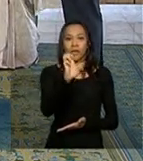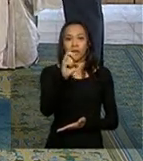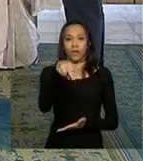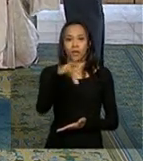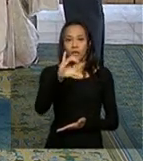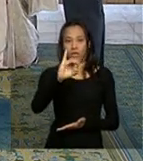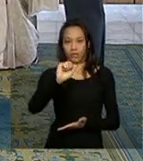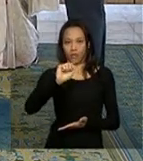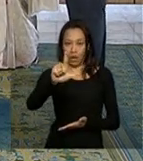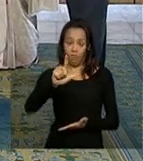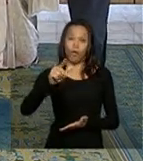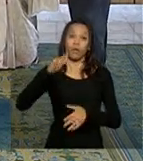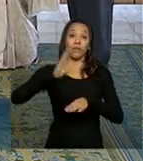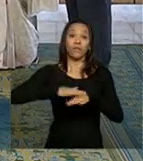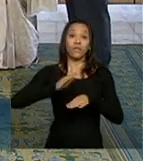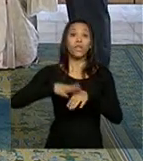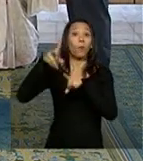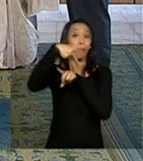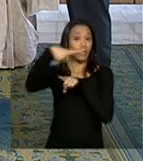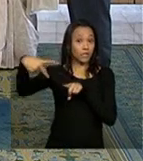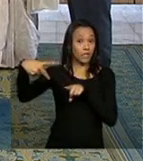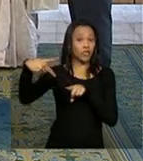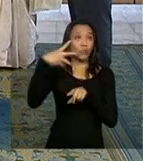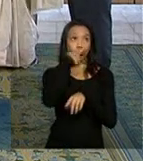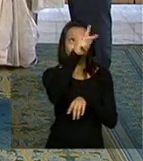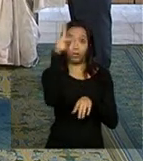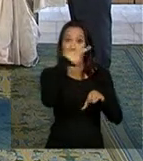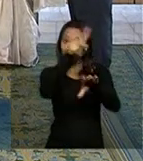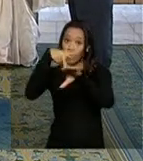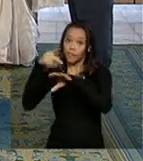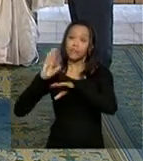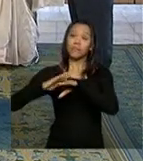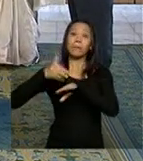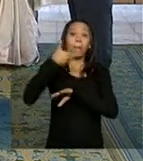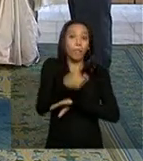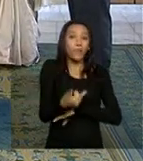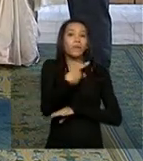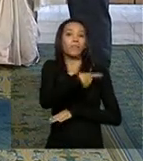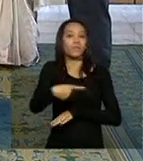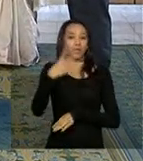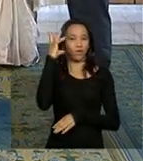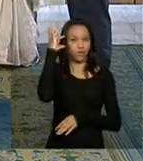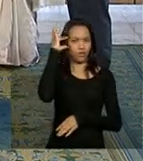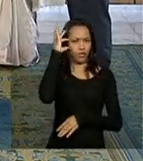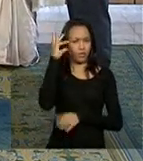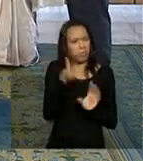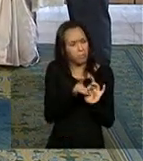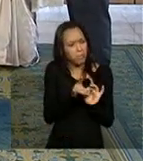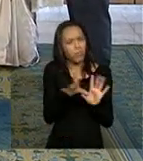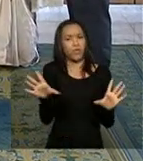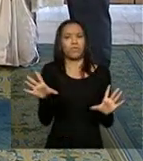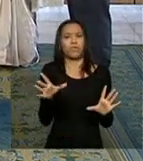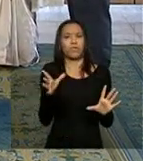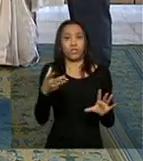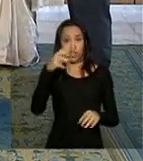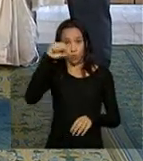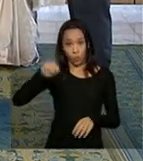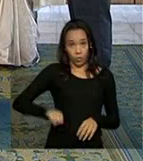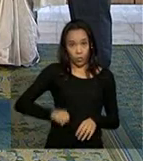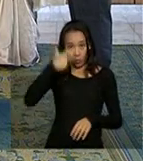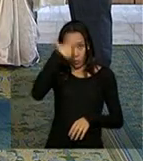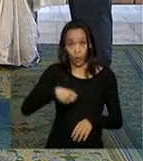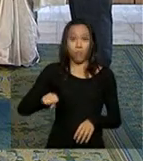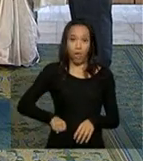origem pede para que a presidenta Dilma conceda todo o crédito a tudo que o